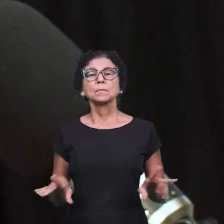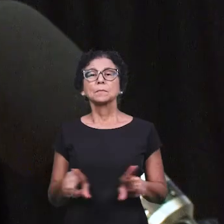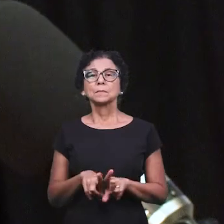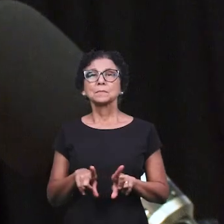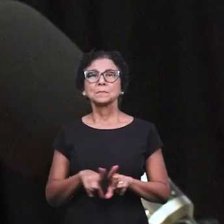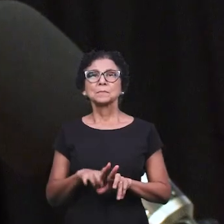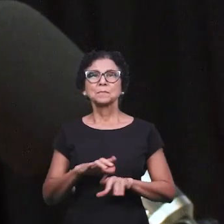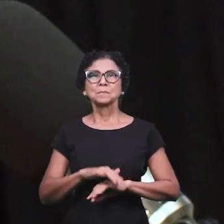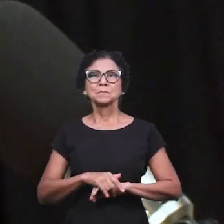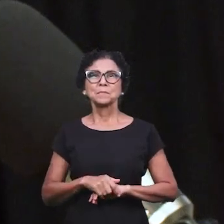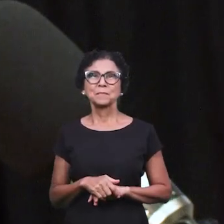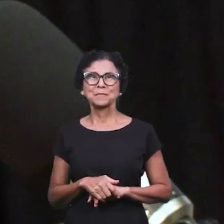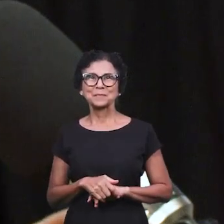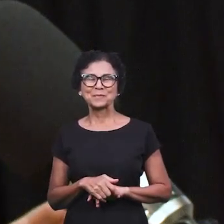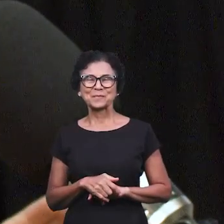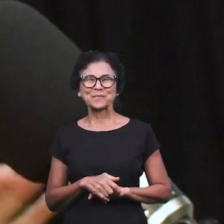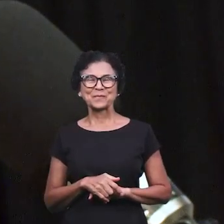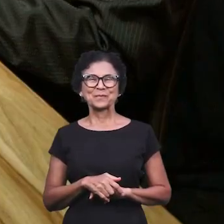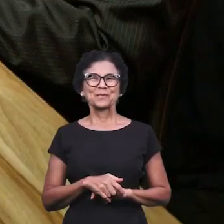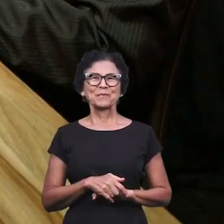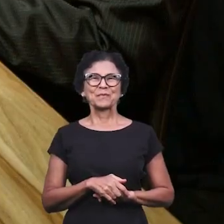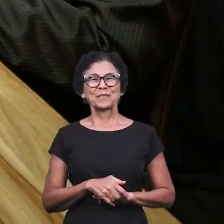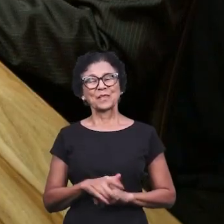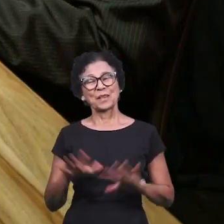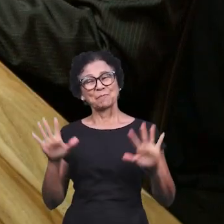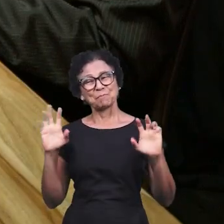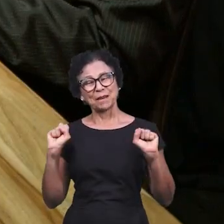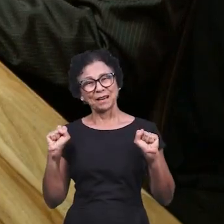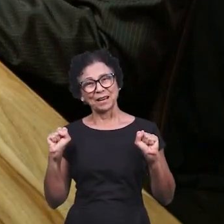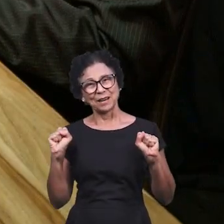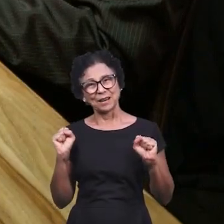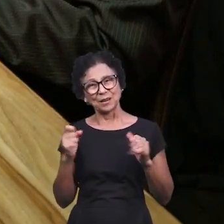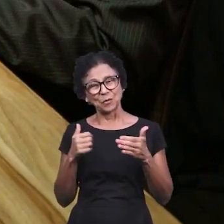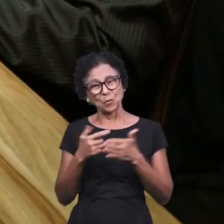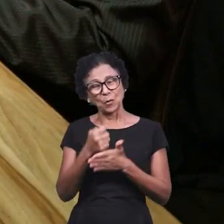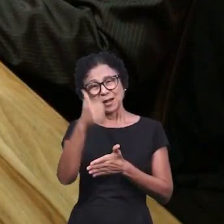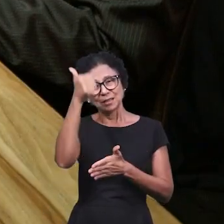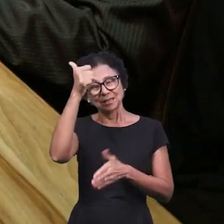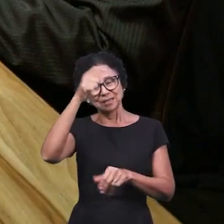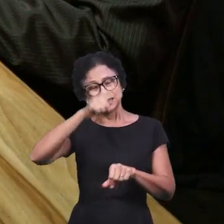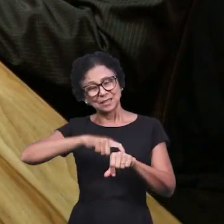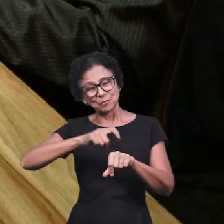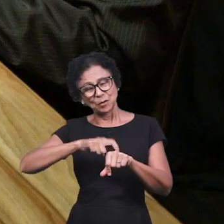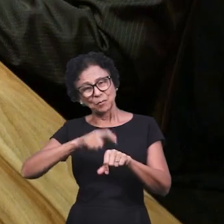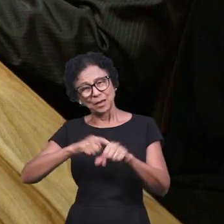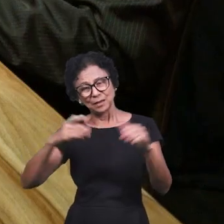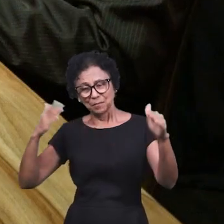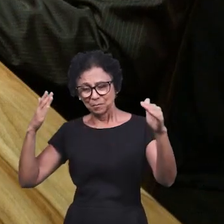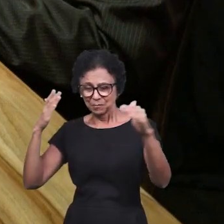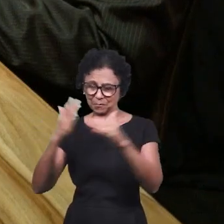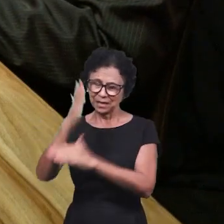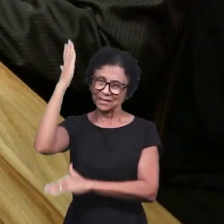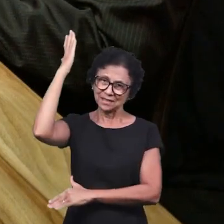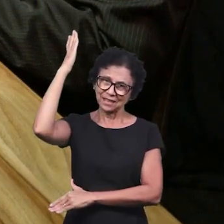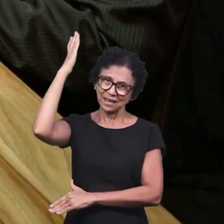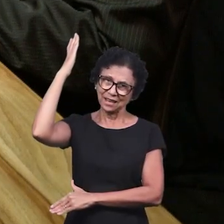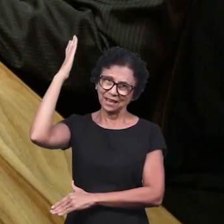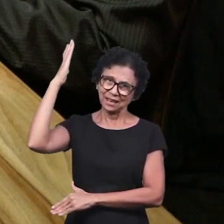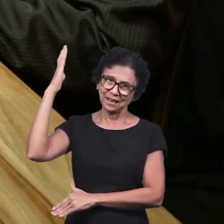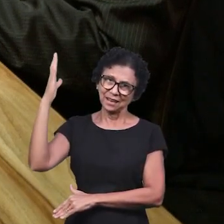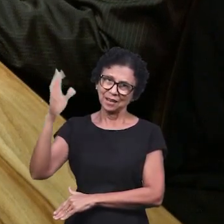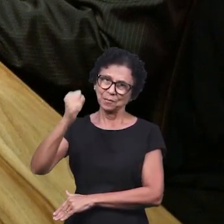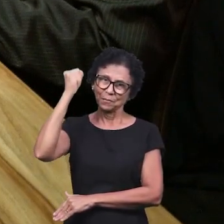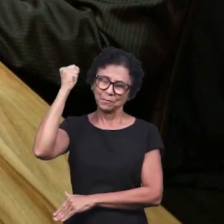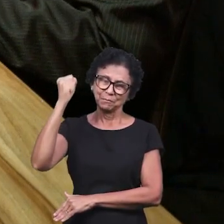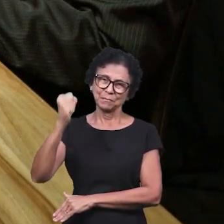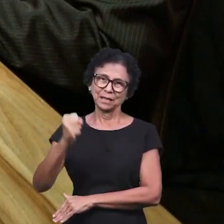aprovação, tá certo? E aí, Luiz, acho que a gente está começando a chegar aí, já começar a tomar posse dessa terra, né? Tomar